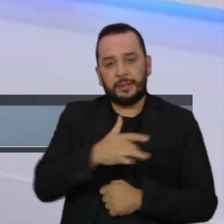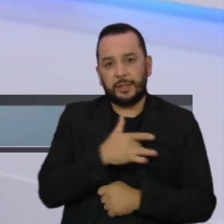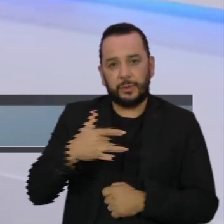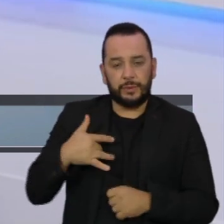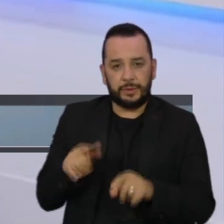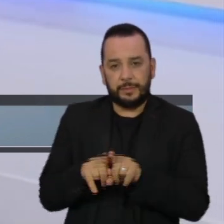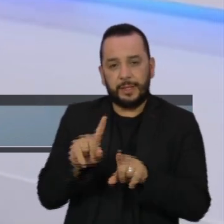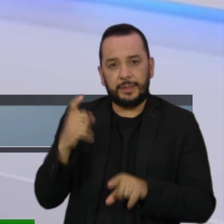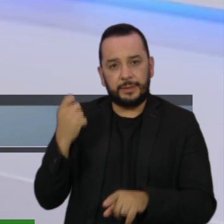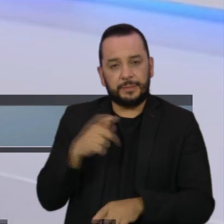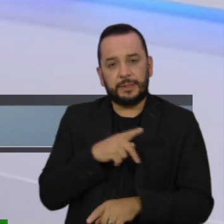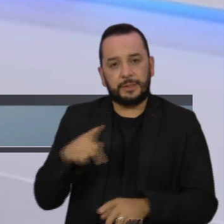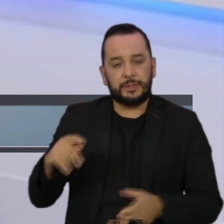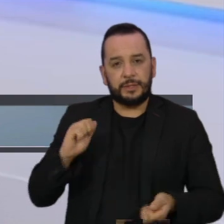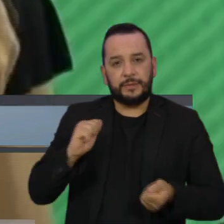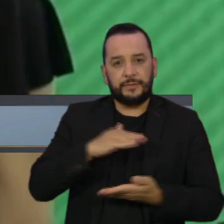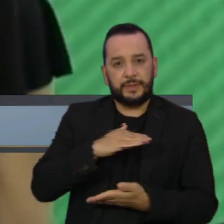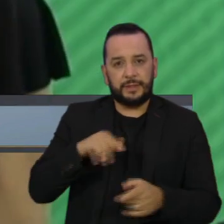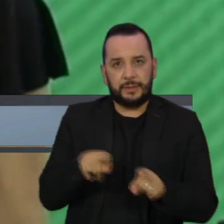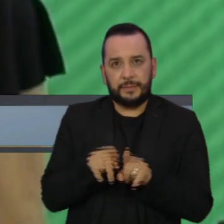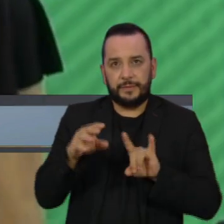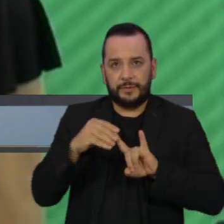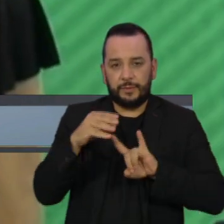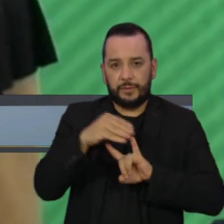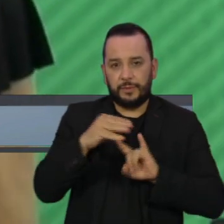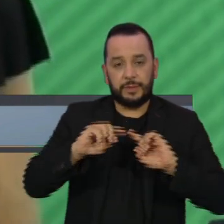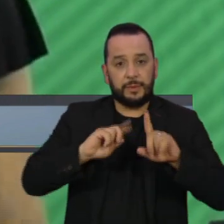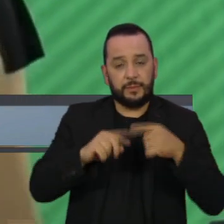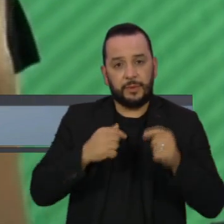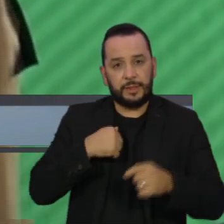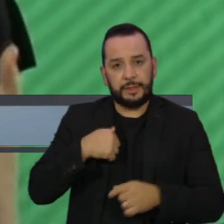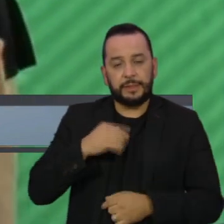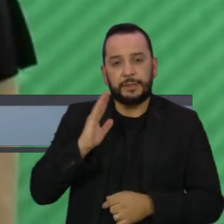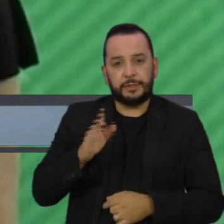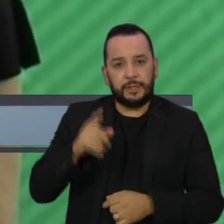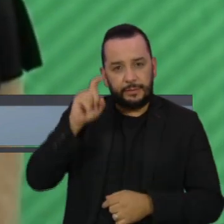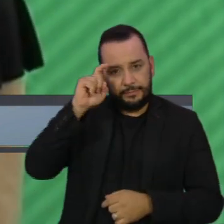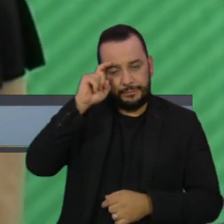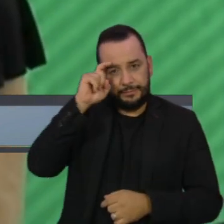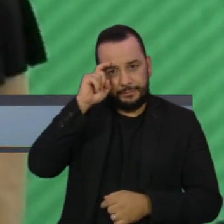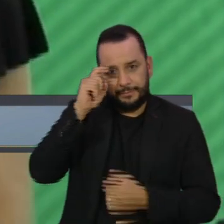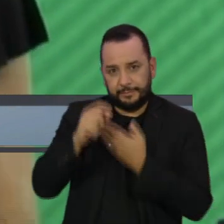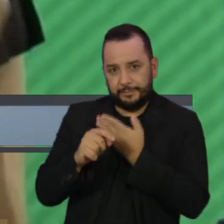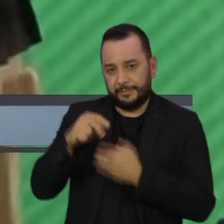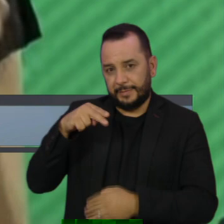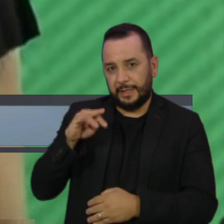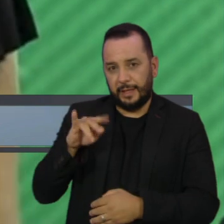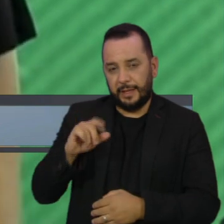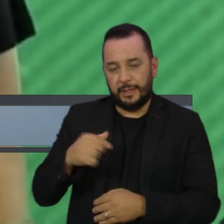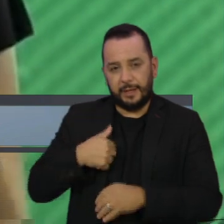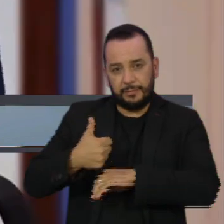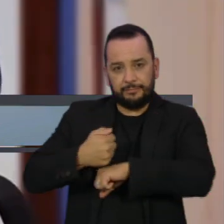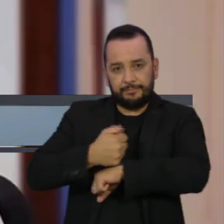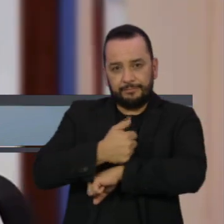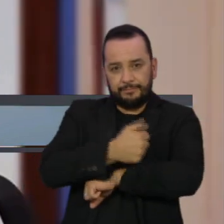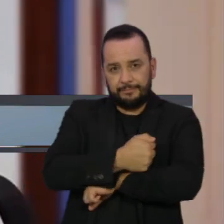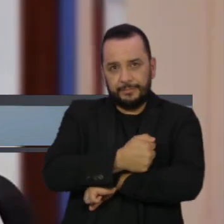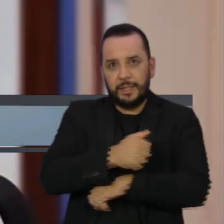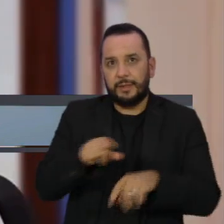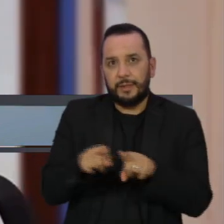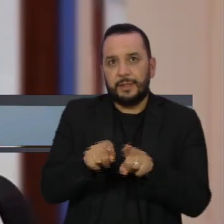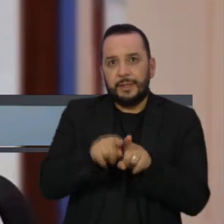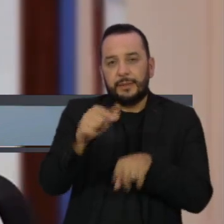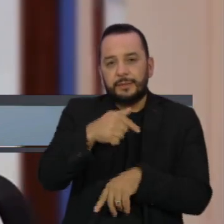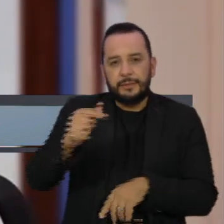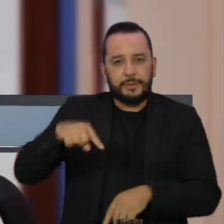e ex-presidente da Anvisa e da Fiocruz depois é a vez da microbiologista Natália pasternak para a próxima semana são